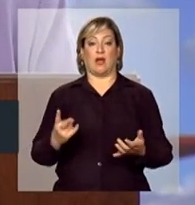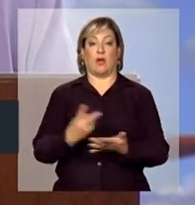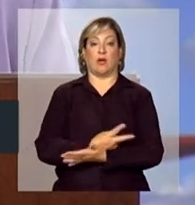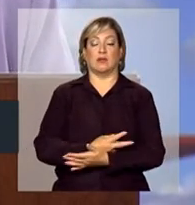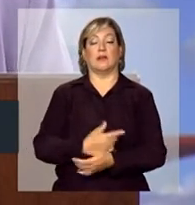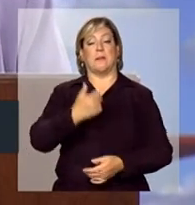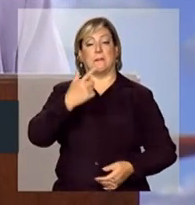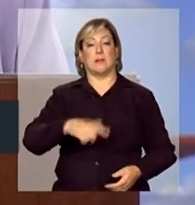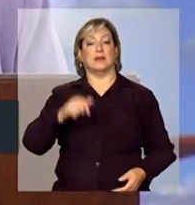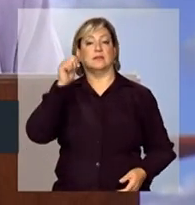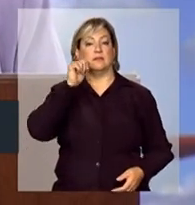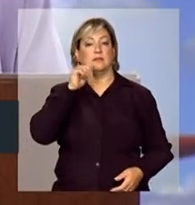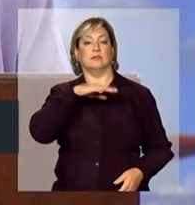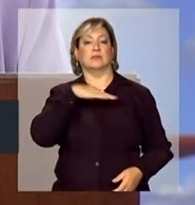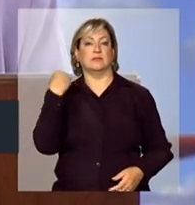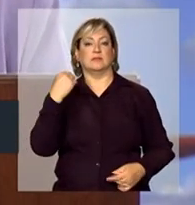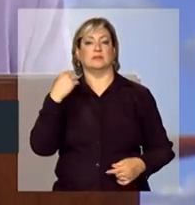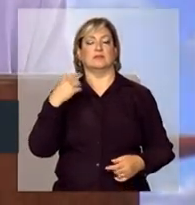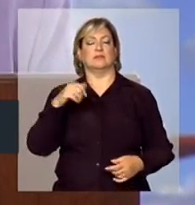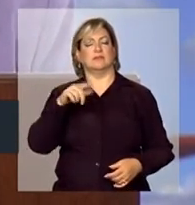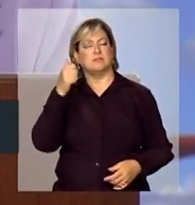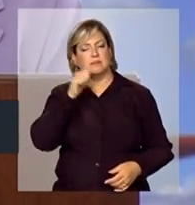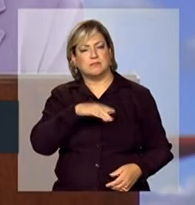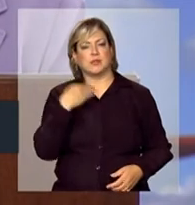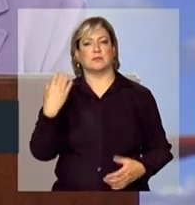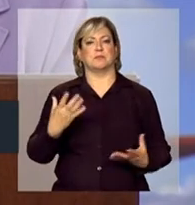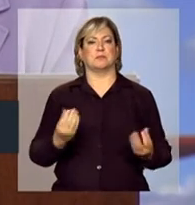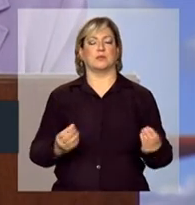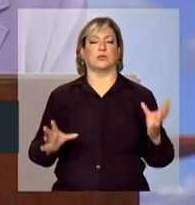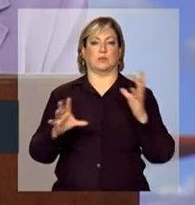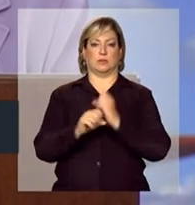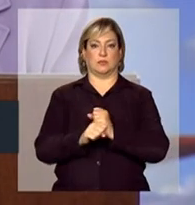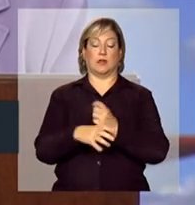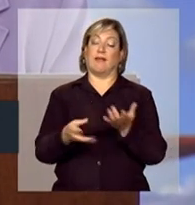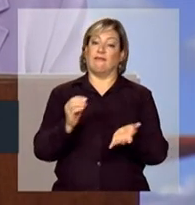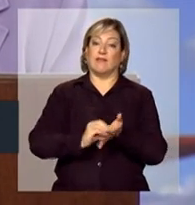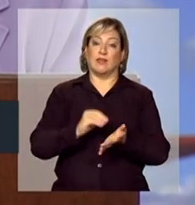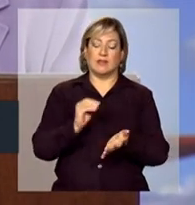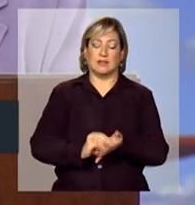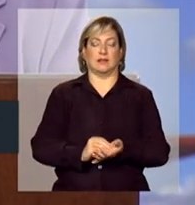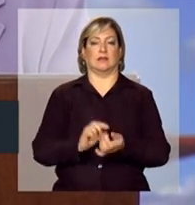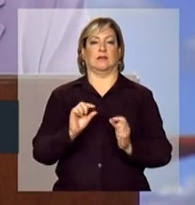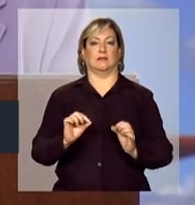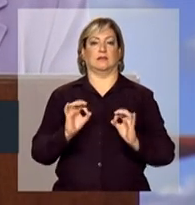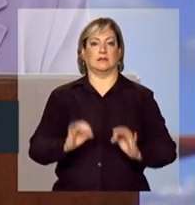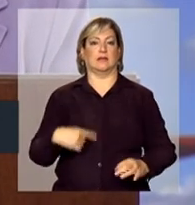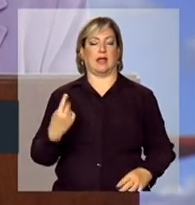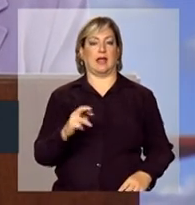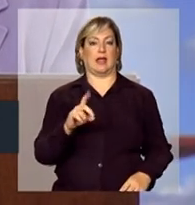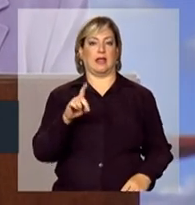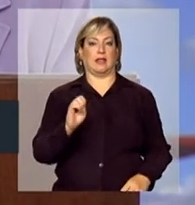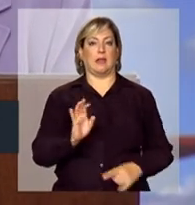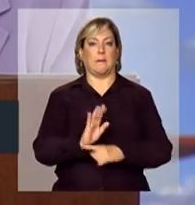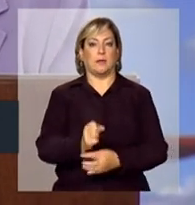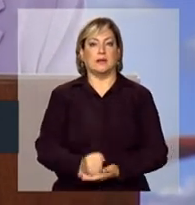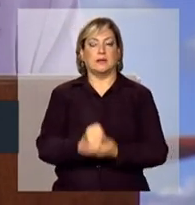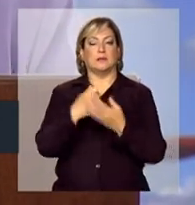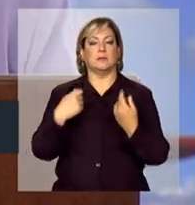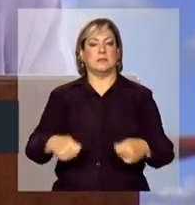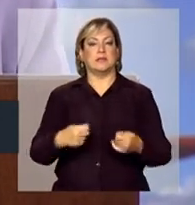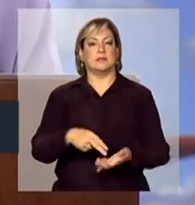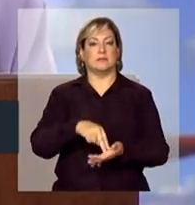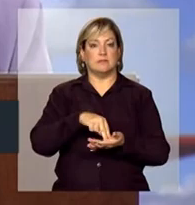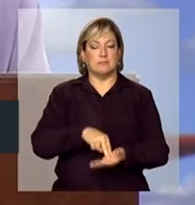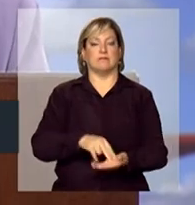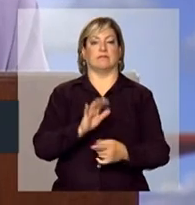mais uma mulher assassinada faltava portanto consolidar a rede protetiva que